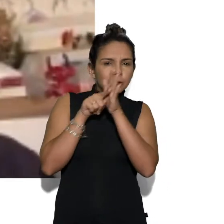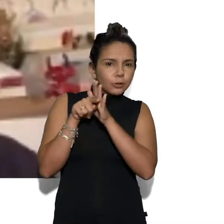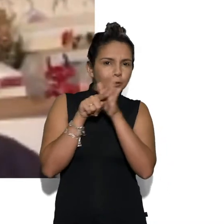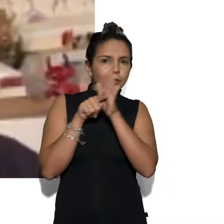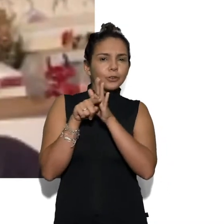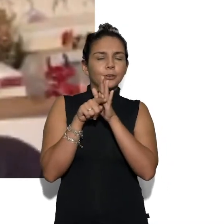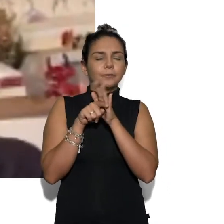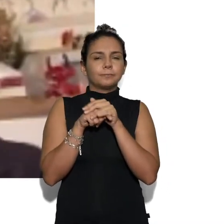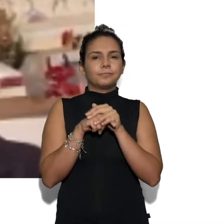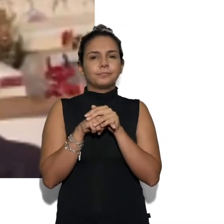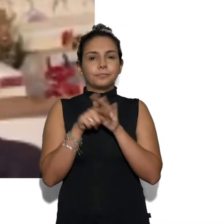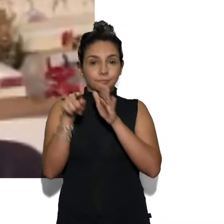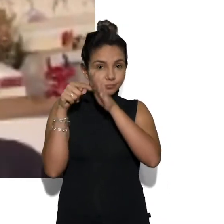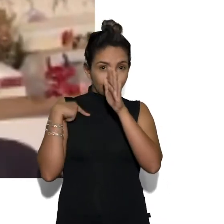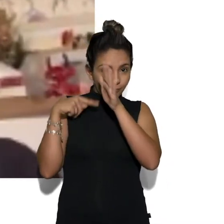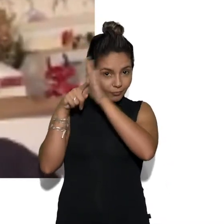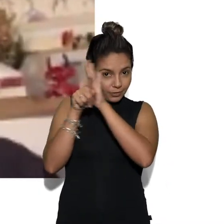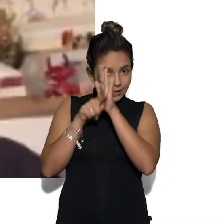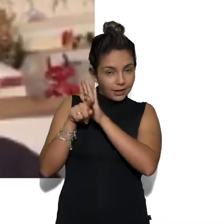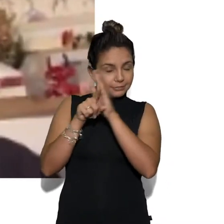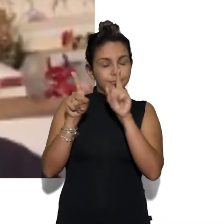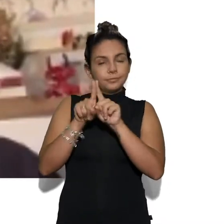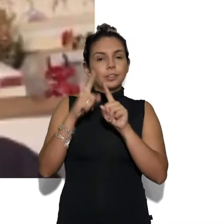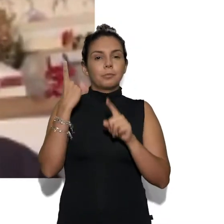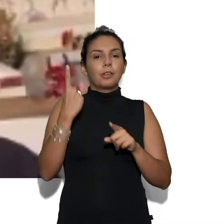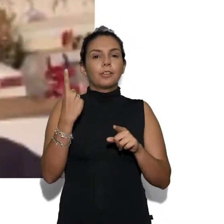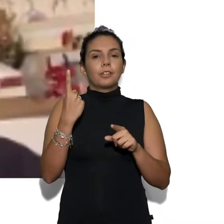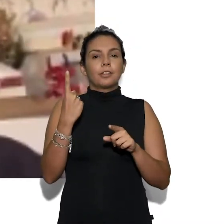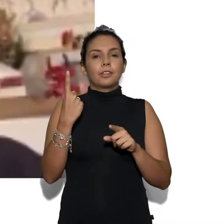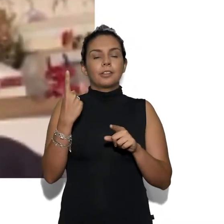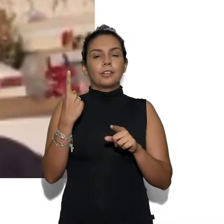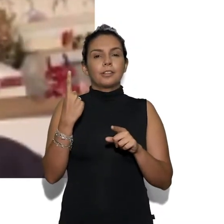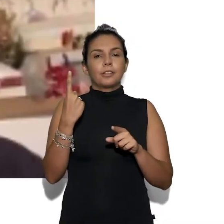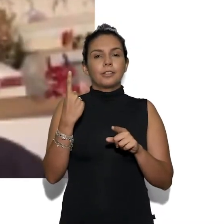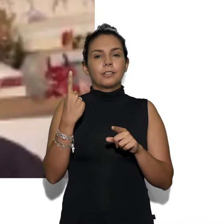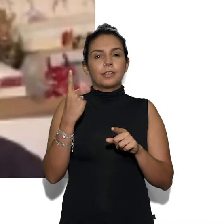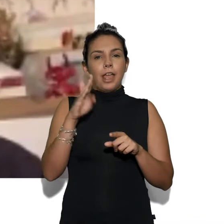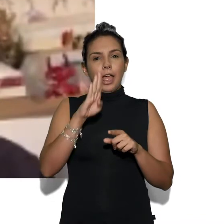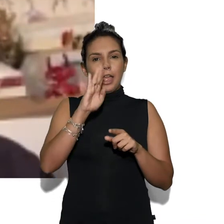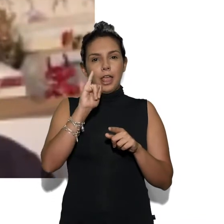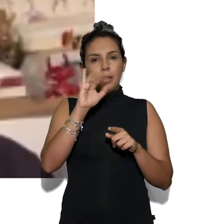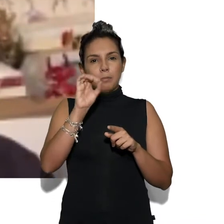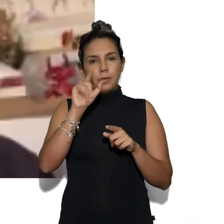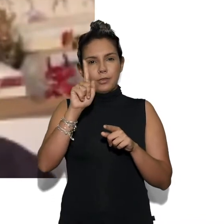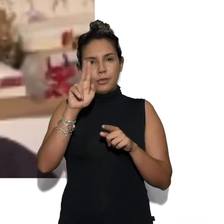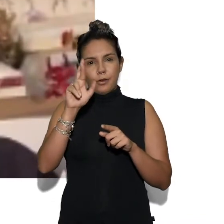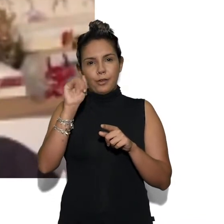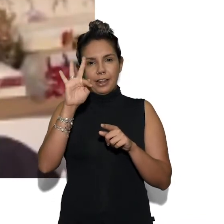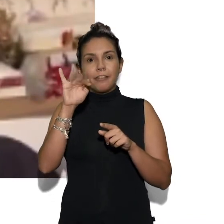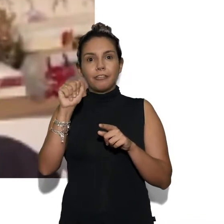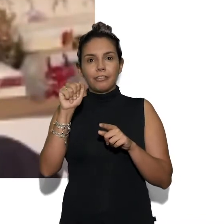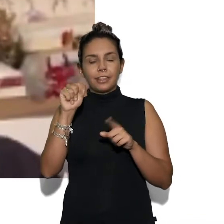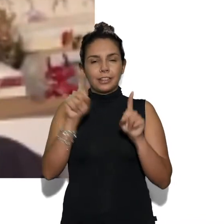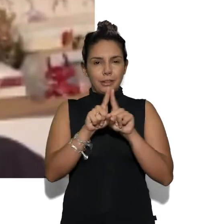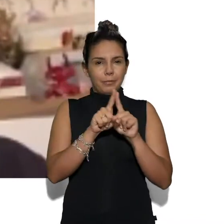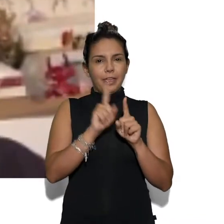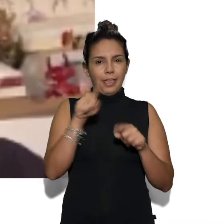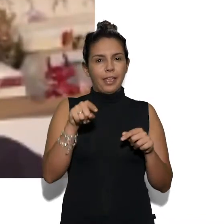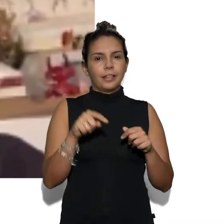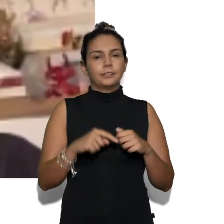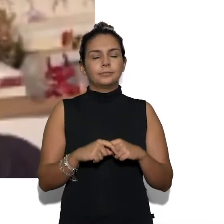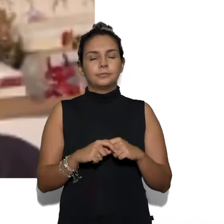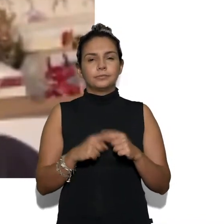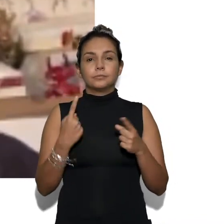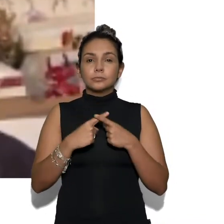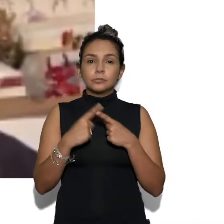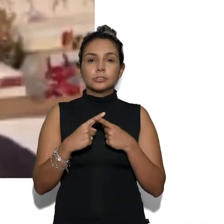né? E essa especulação é também uma espécie de biografia, não é? É também biografia, porque